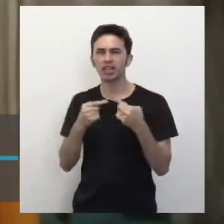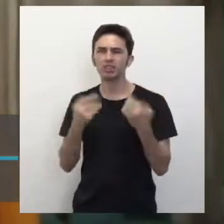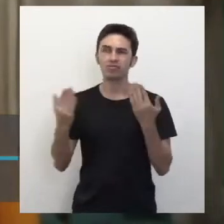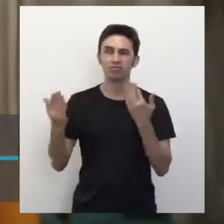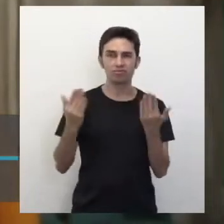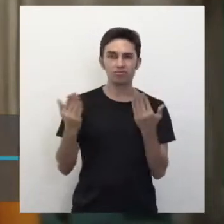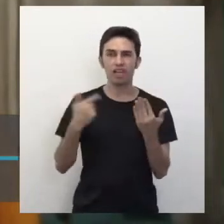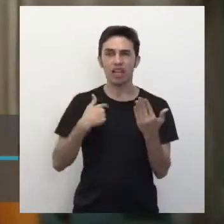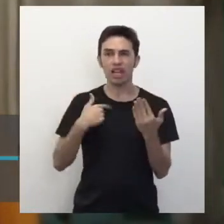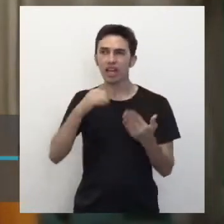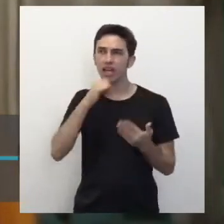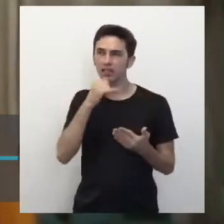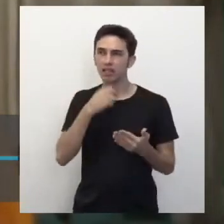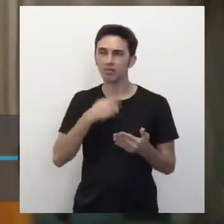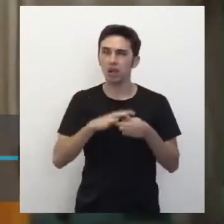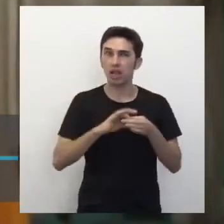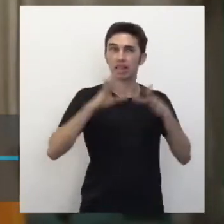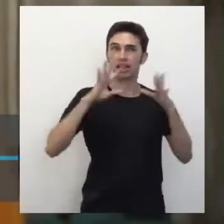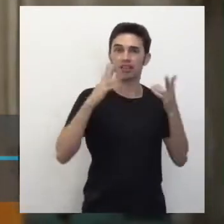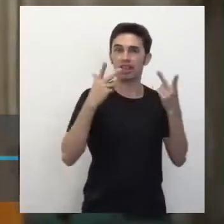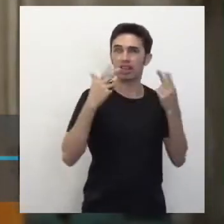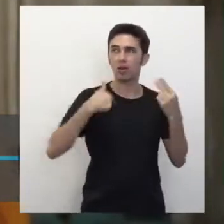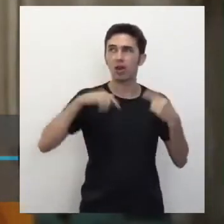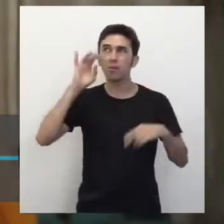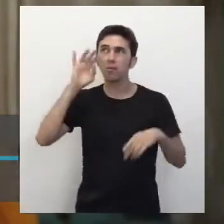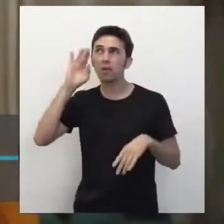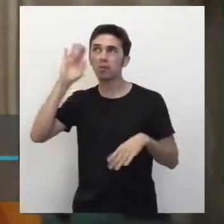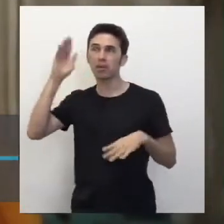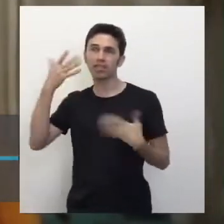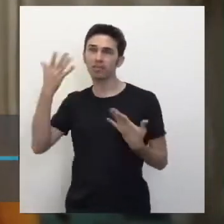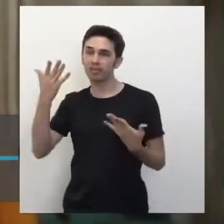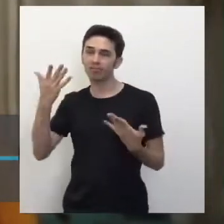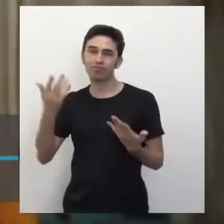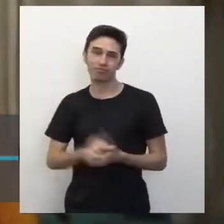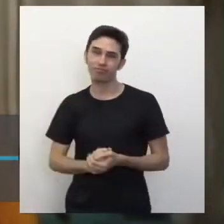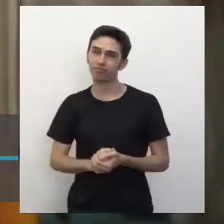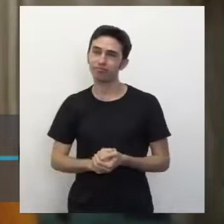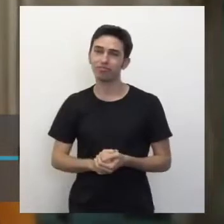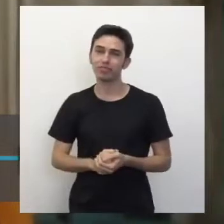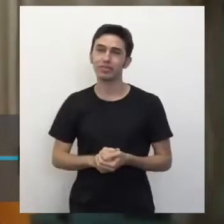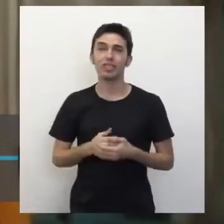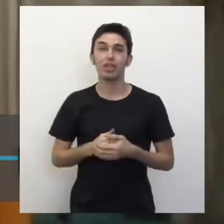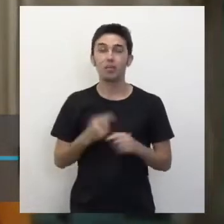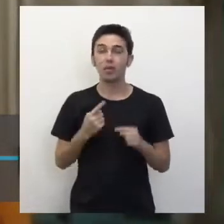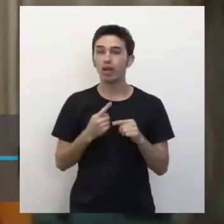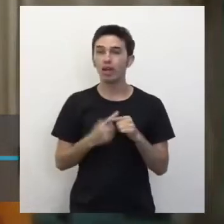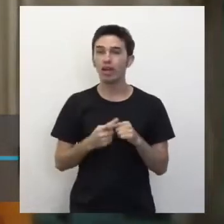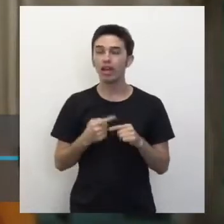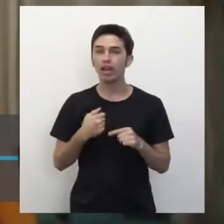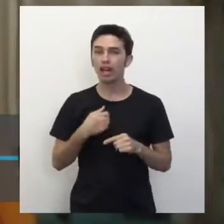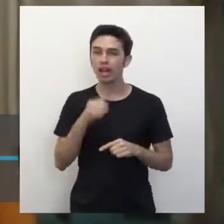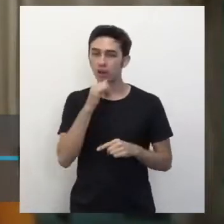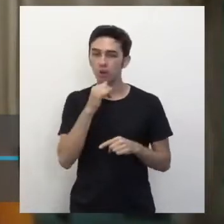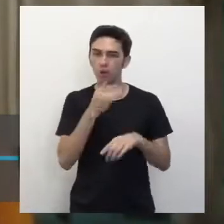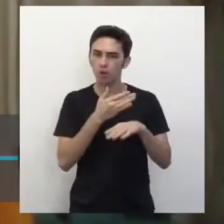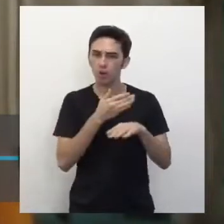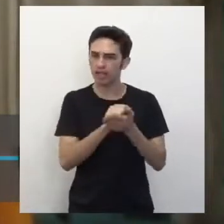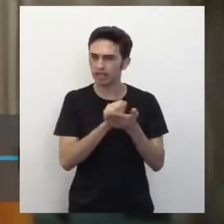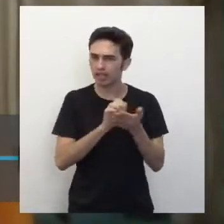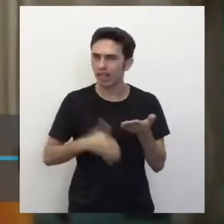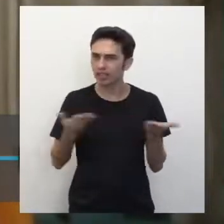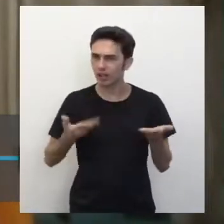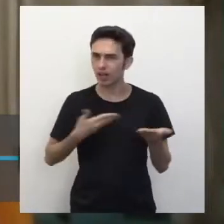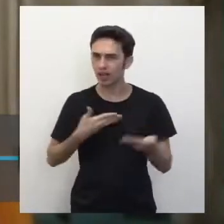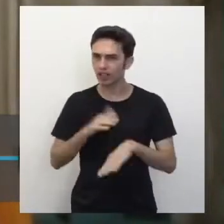sou tão livre quanto eu considero, né? Que eu seja ou que eu possa ser. Porque o exercício que a gente fez